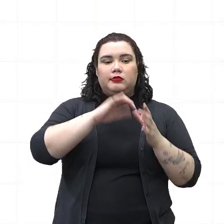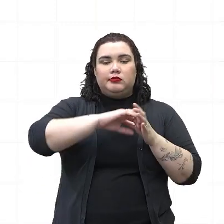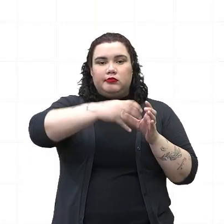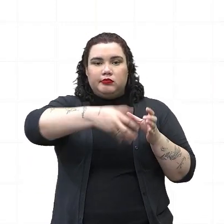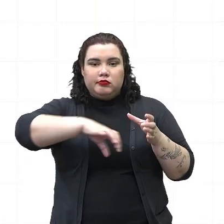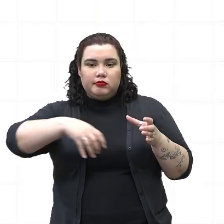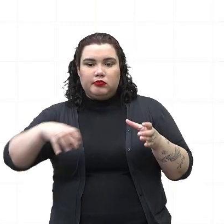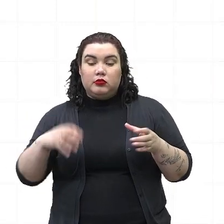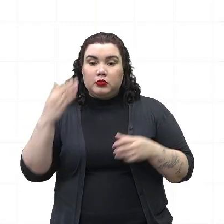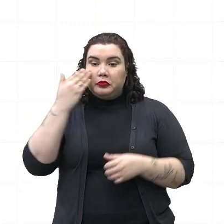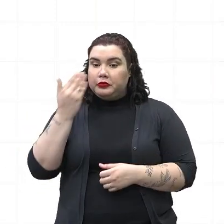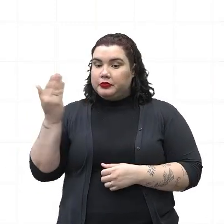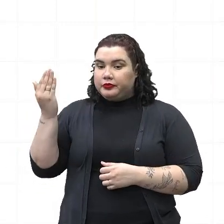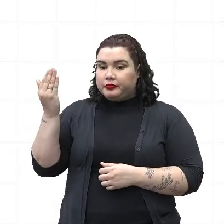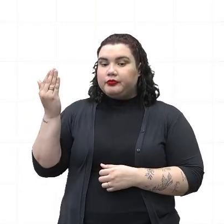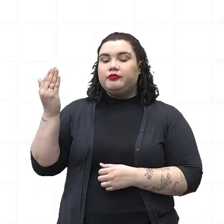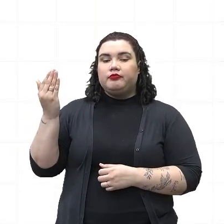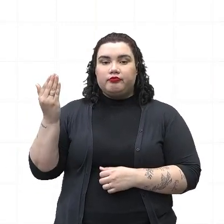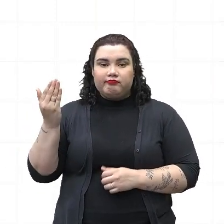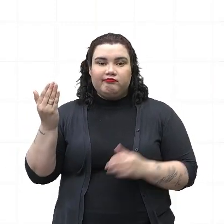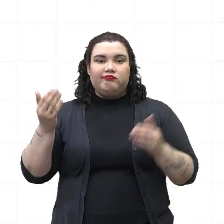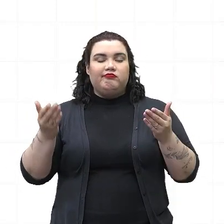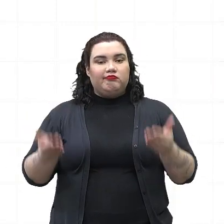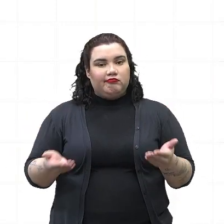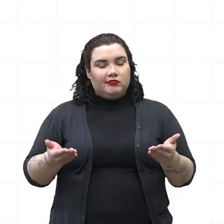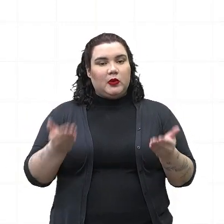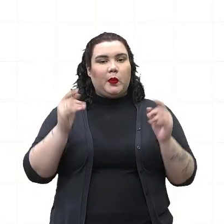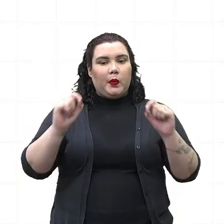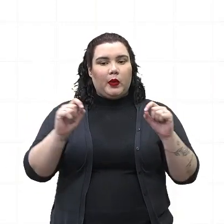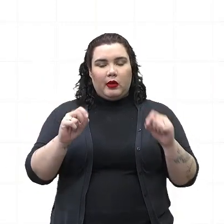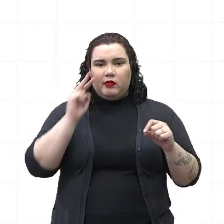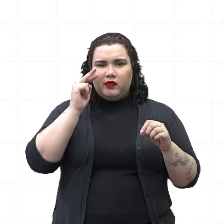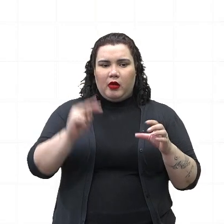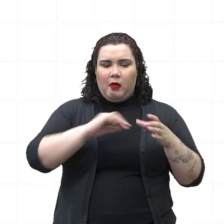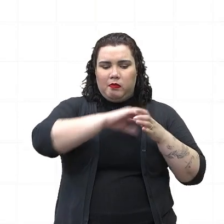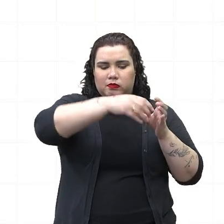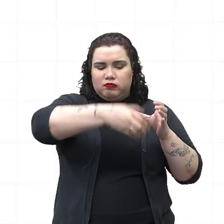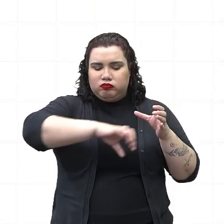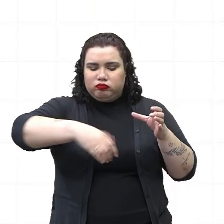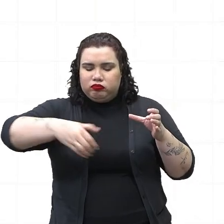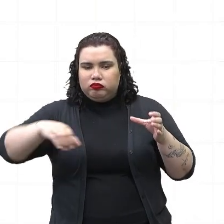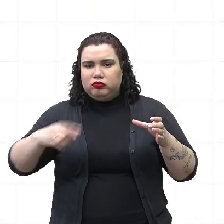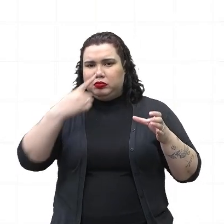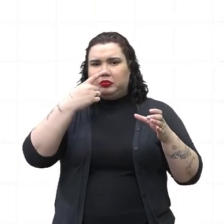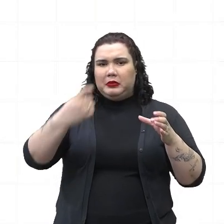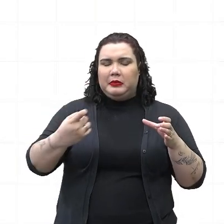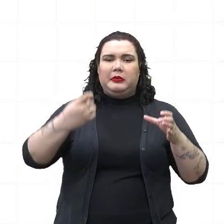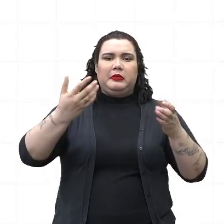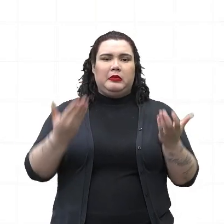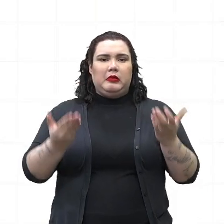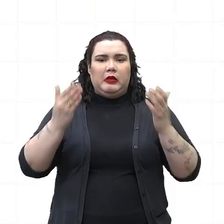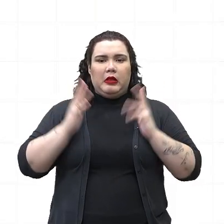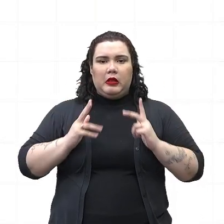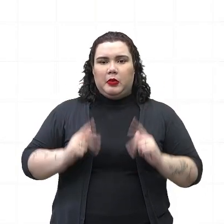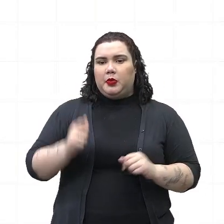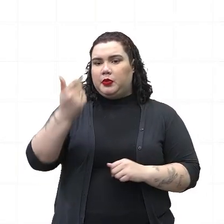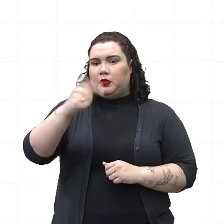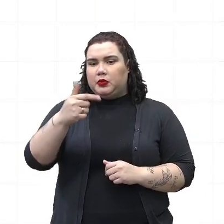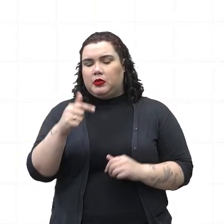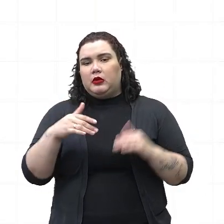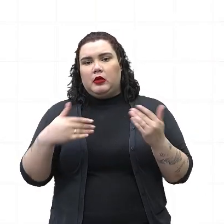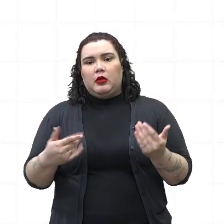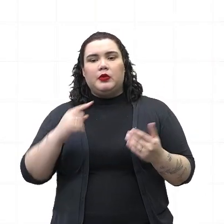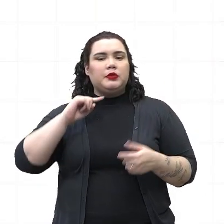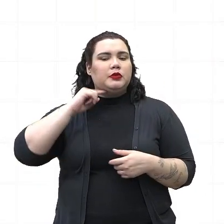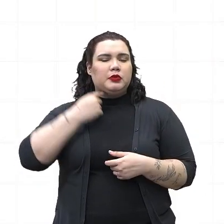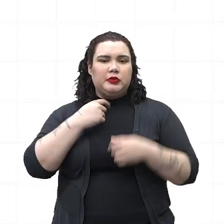situações como essa que a gente está vendo aí. Né? A rede de esgoto mal organizada, sem tratamento, e ela vai simplesmente